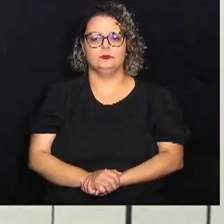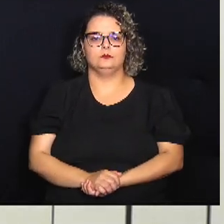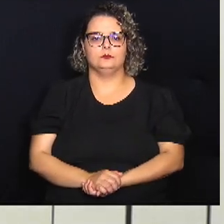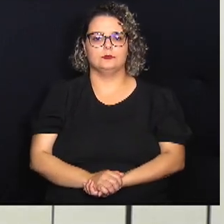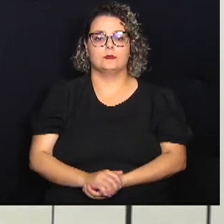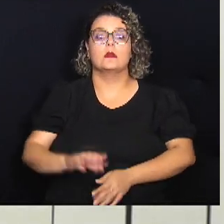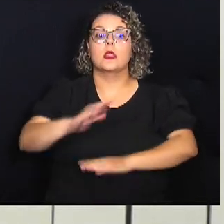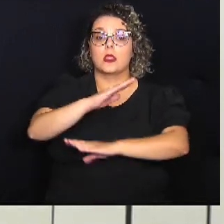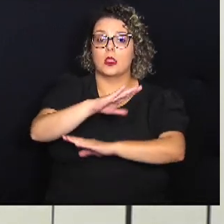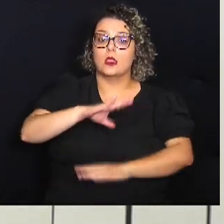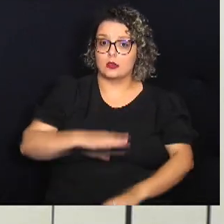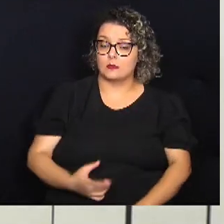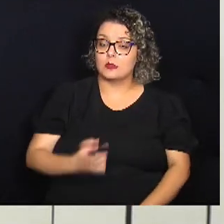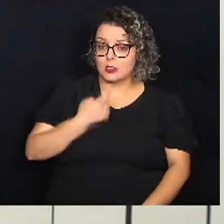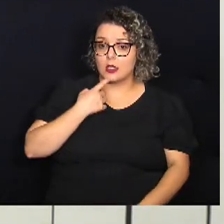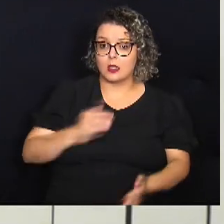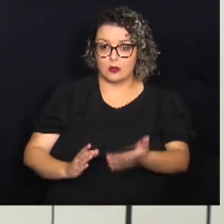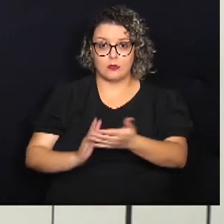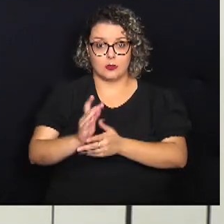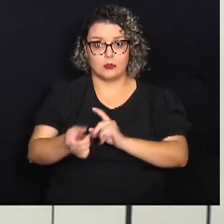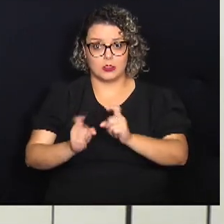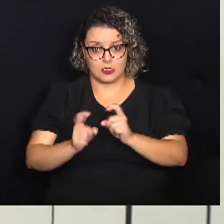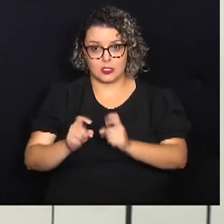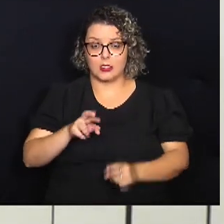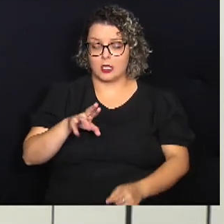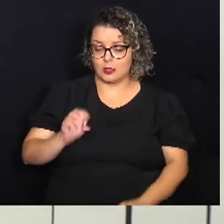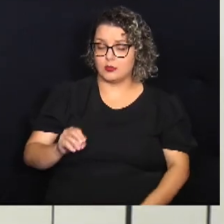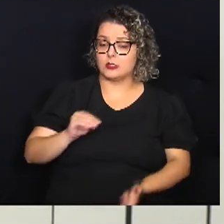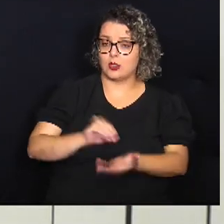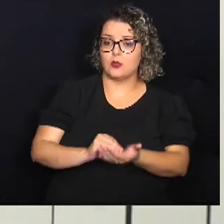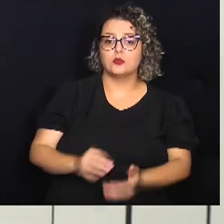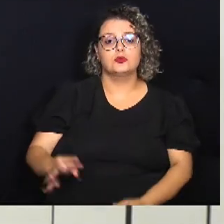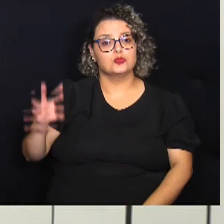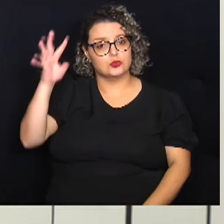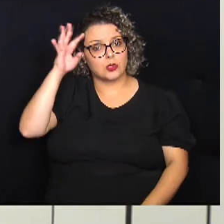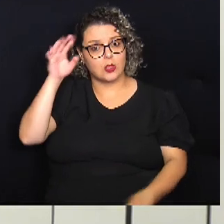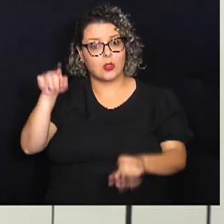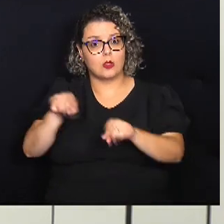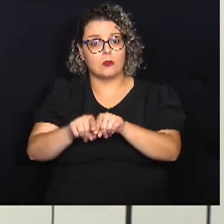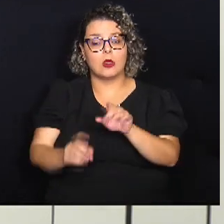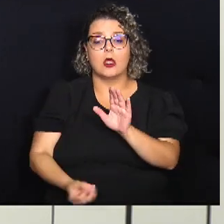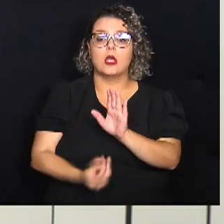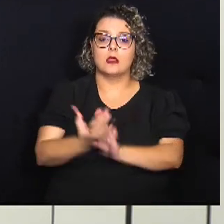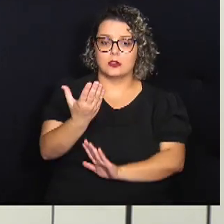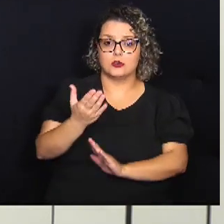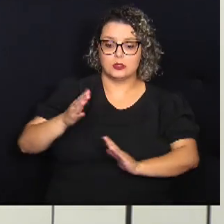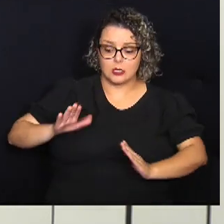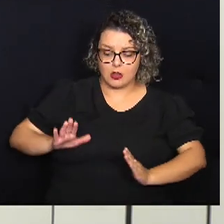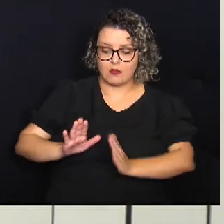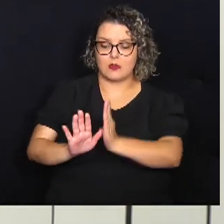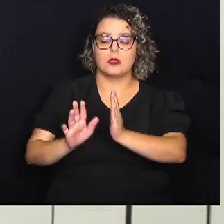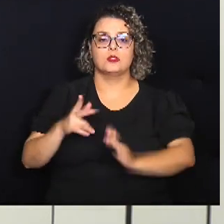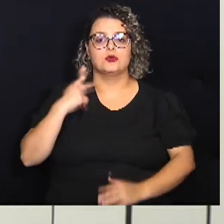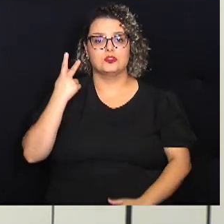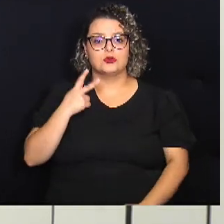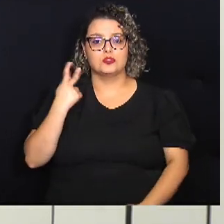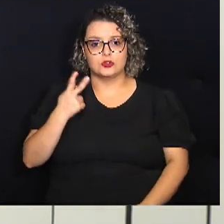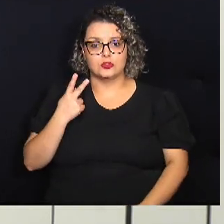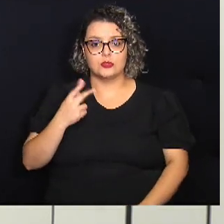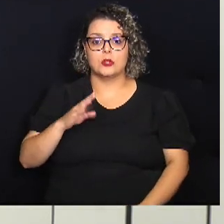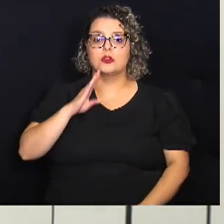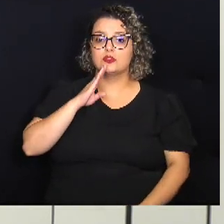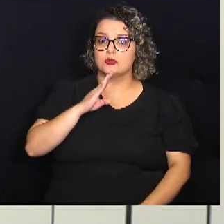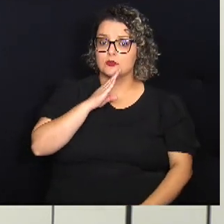Câmara Municipal aprovou na reunião ordinária da última quarta-feira também a criação da Frente Parlamentar de Bares